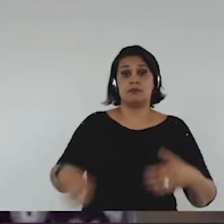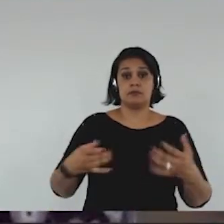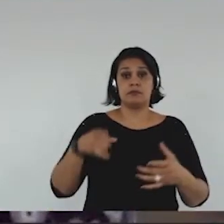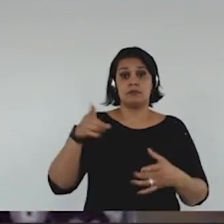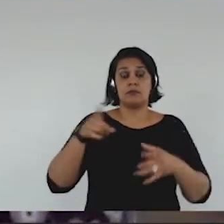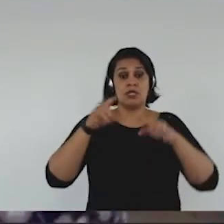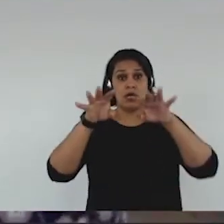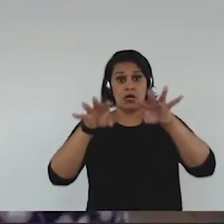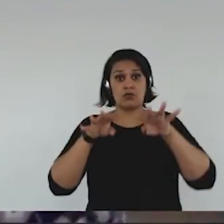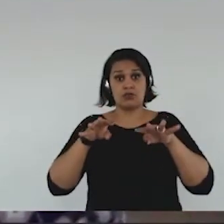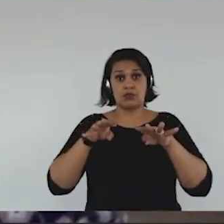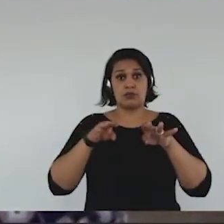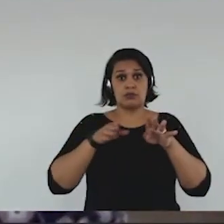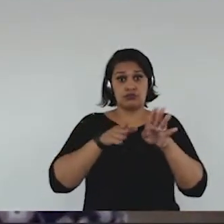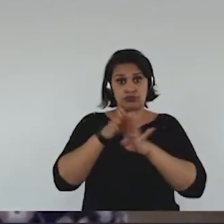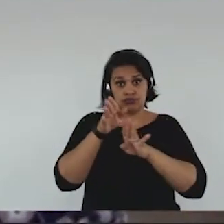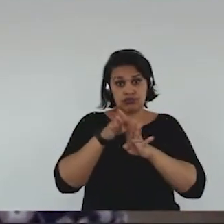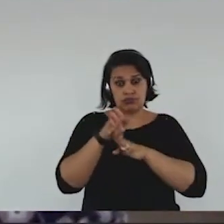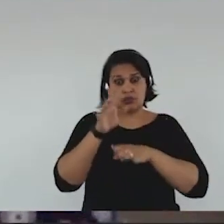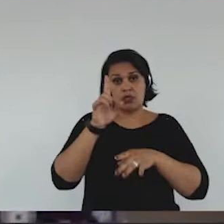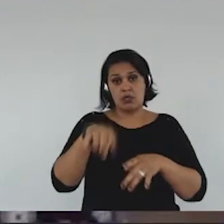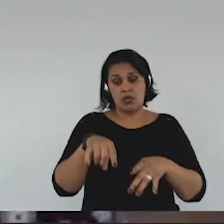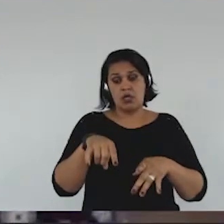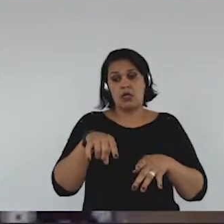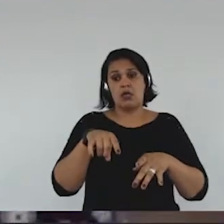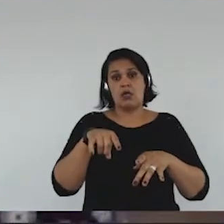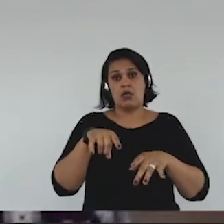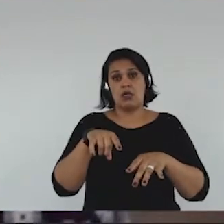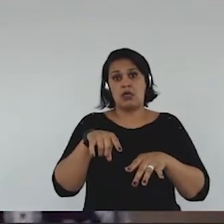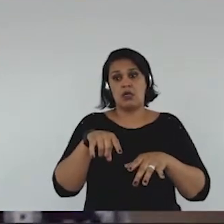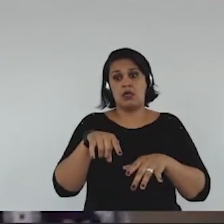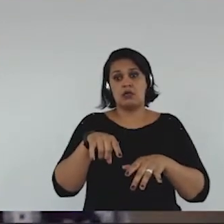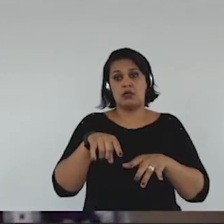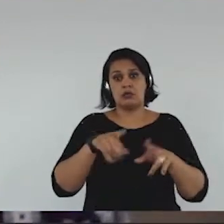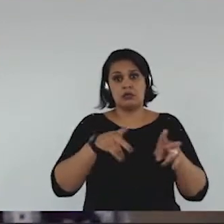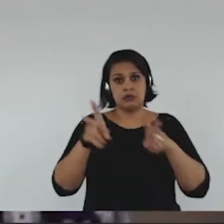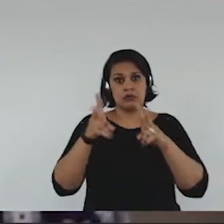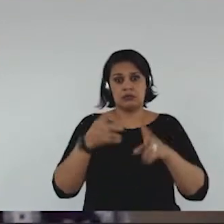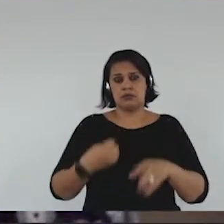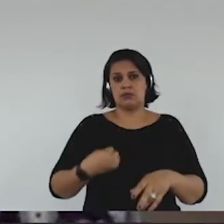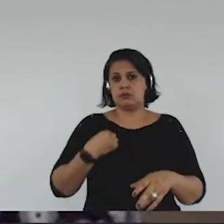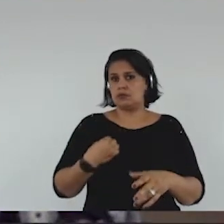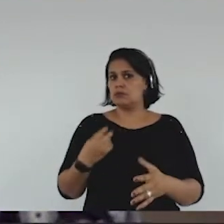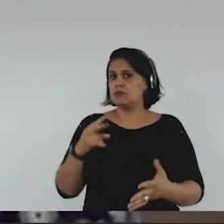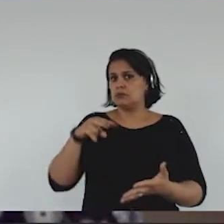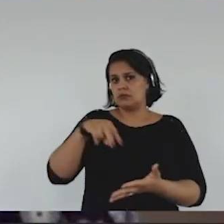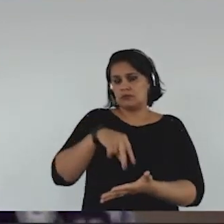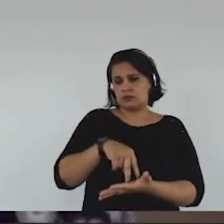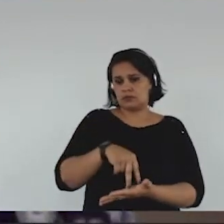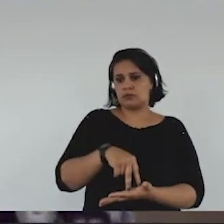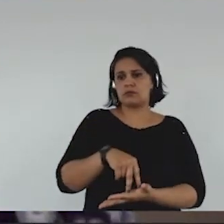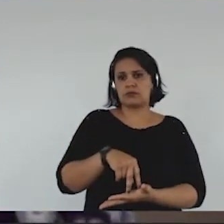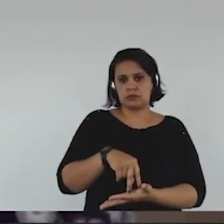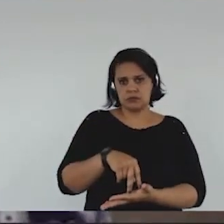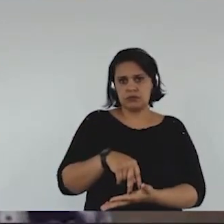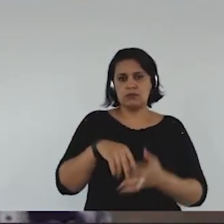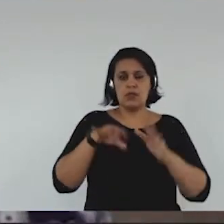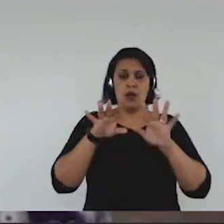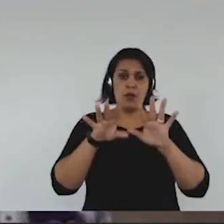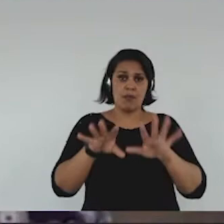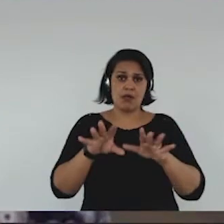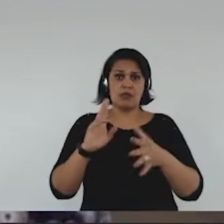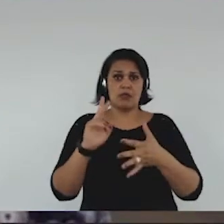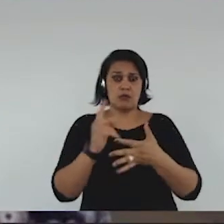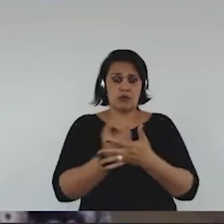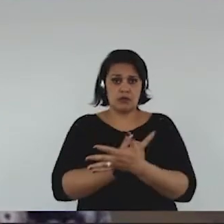somente ou na imensa maioria das vezes, da forma presencial. Fato é também que, em um outro caso,